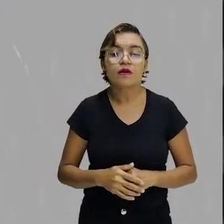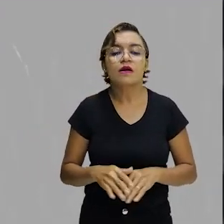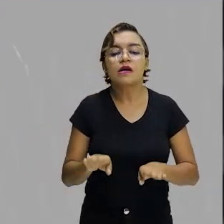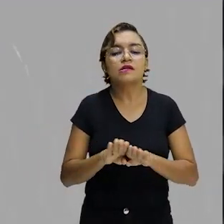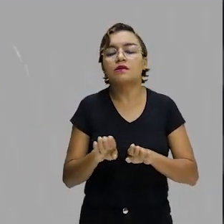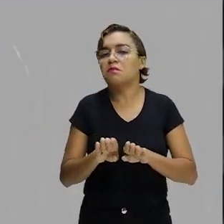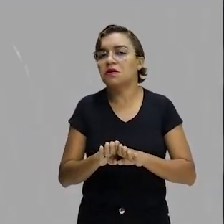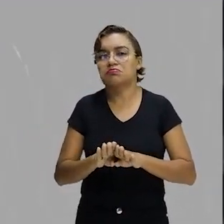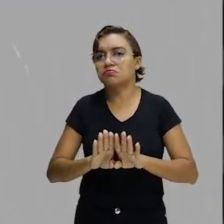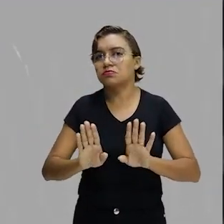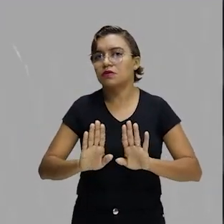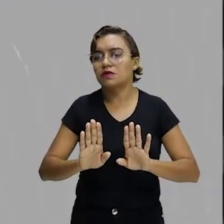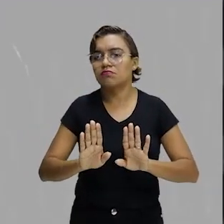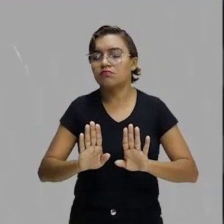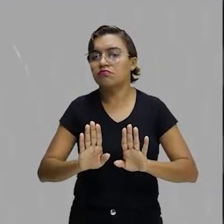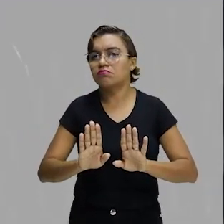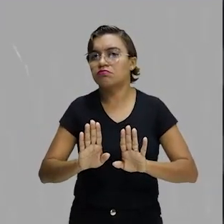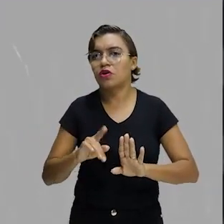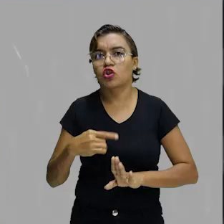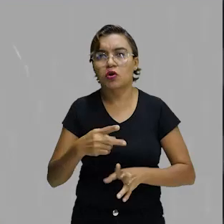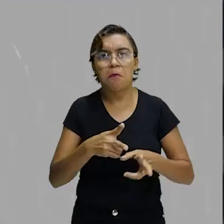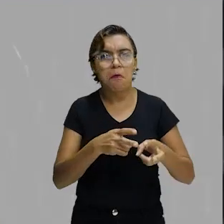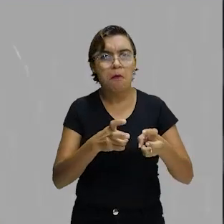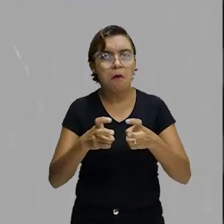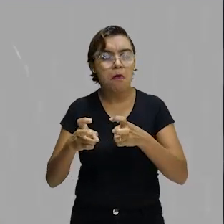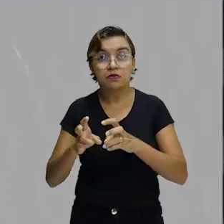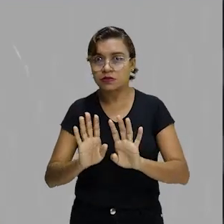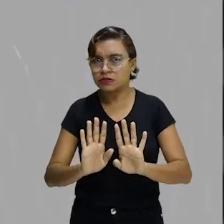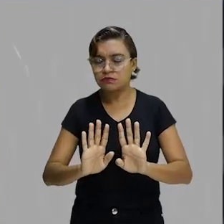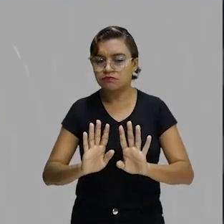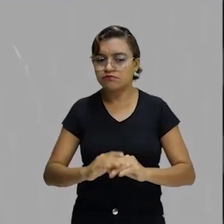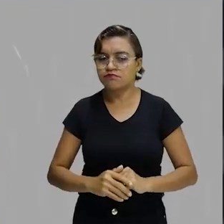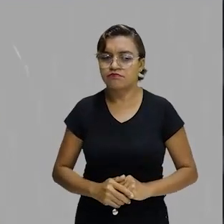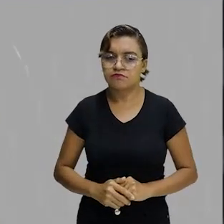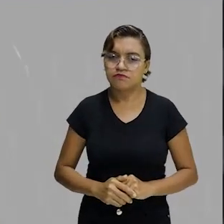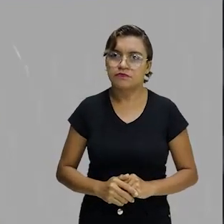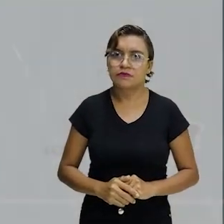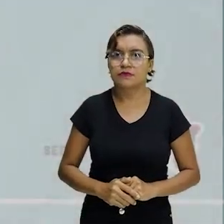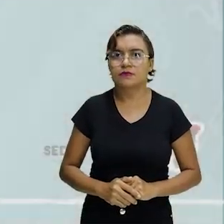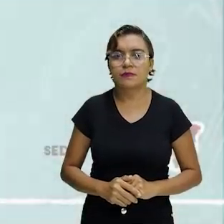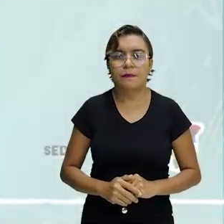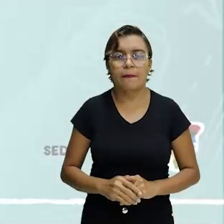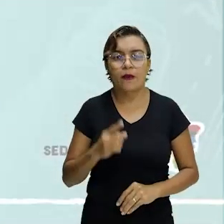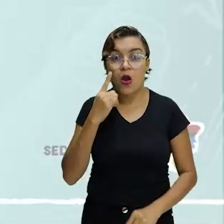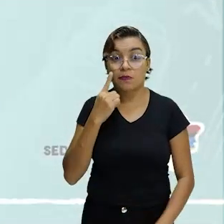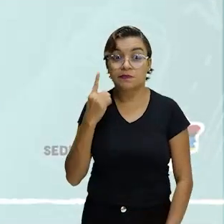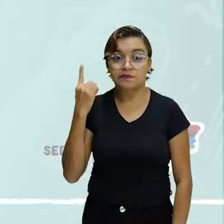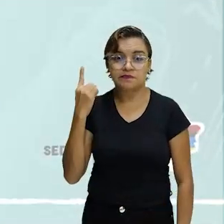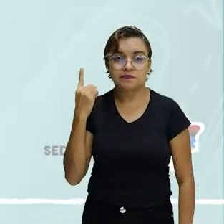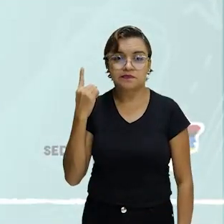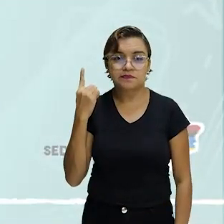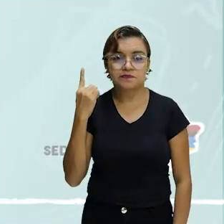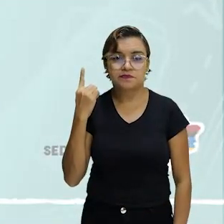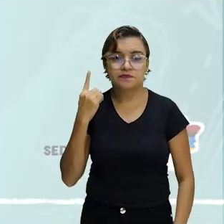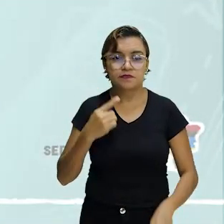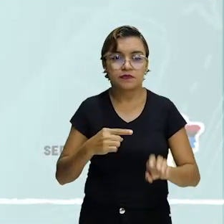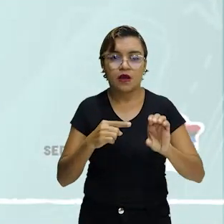é isto aqui a priori que nós estamos identificando. Olha só. De duas